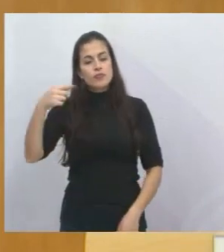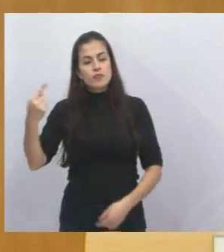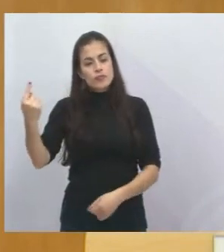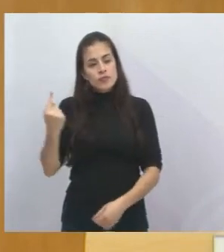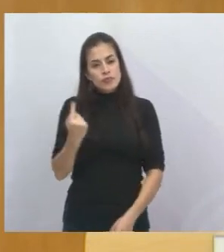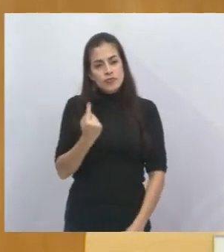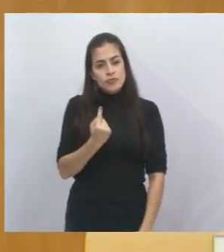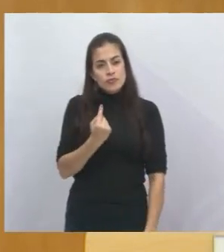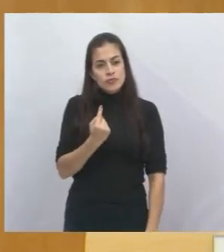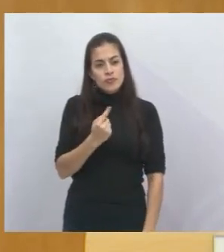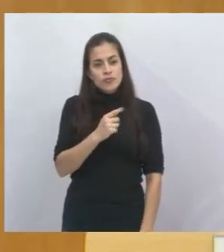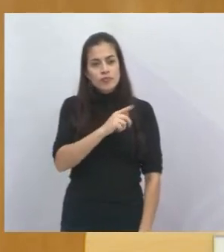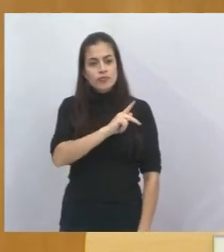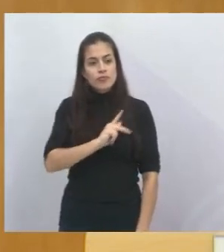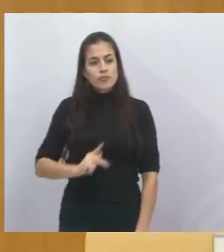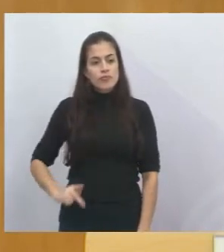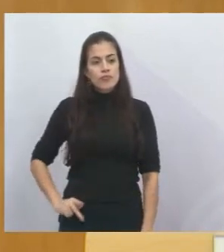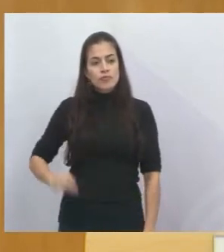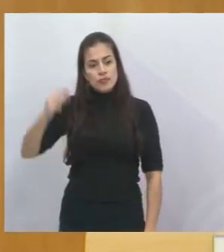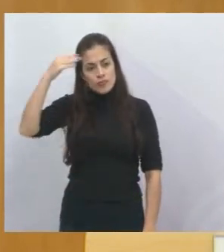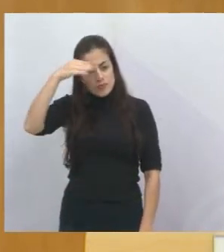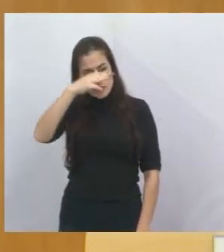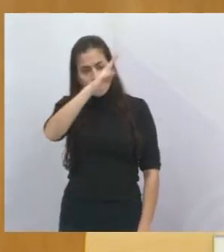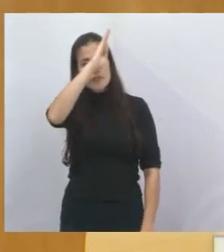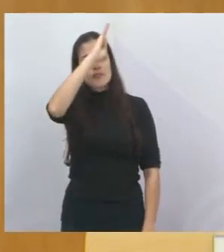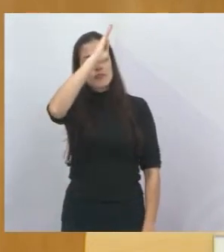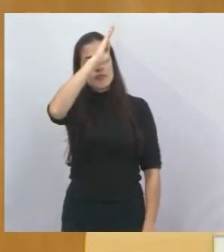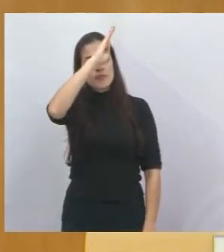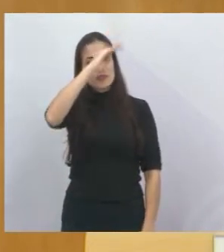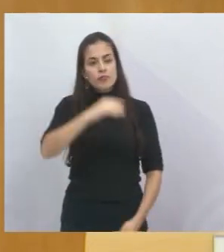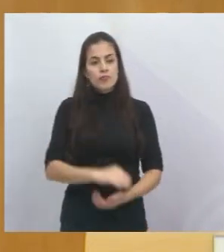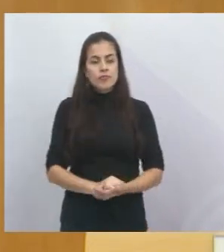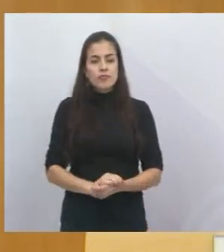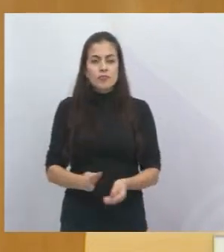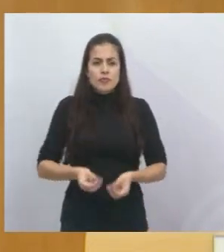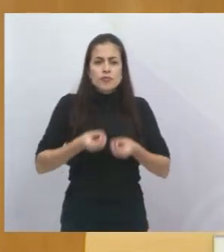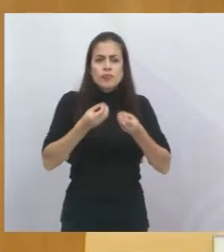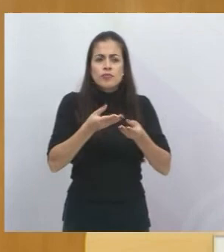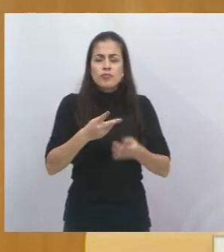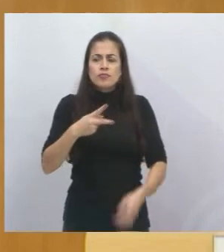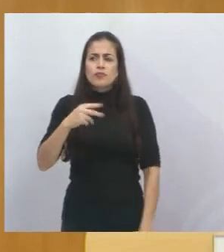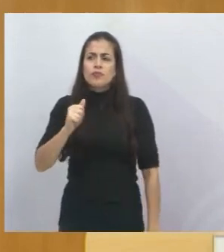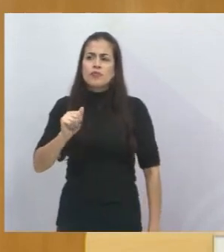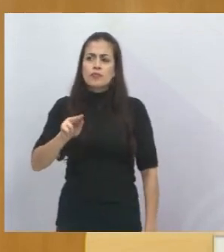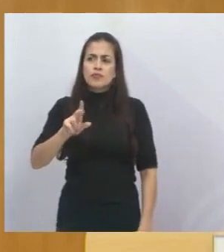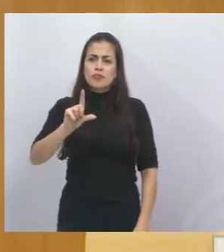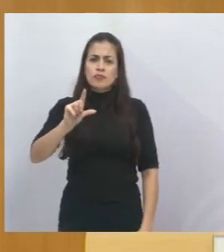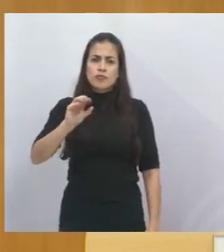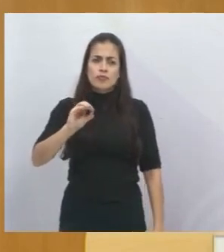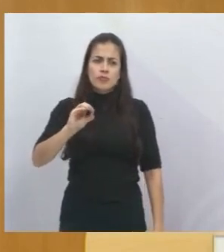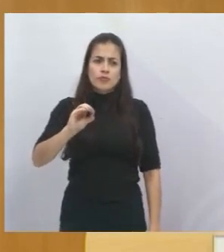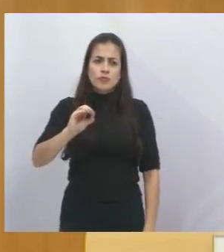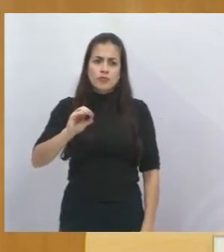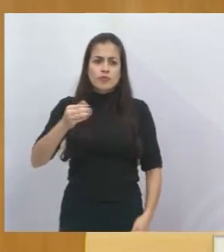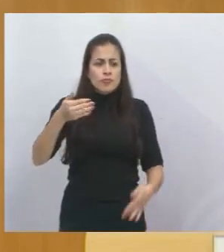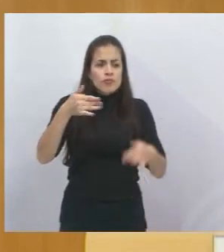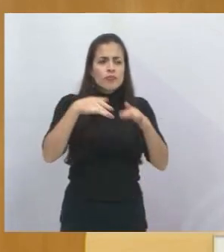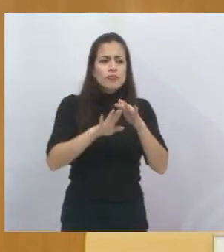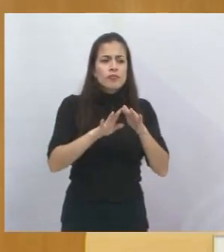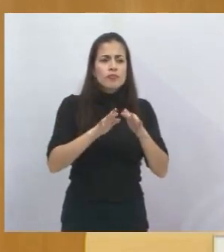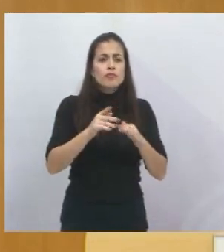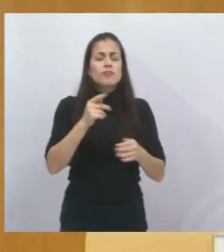Lançou as fichas em Paulo Guedes. E já entrou falando que ia fazer a reforma, ia continuar. Então, gente,